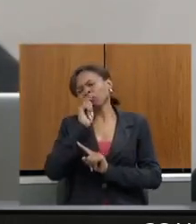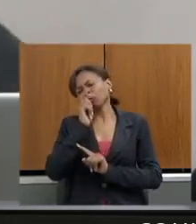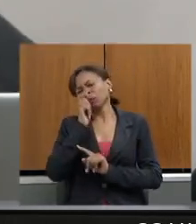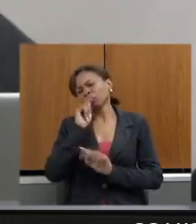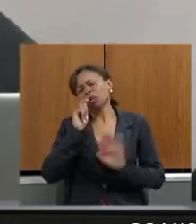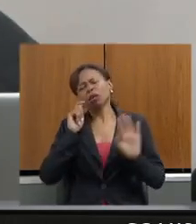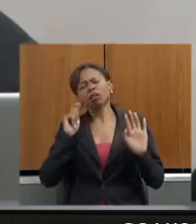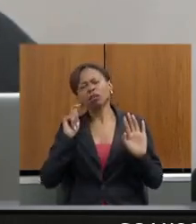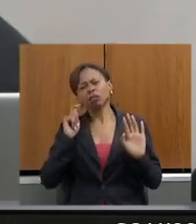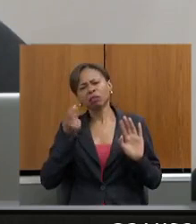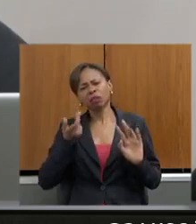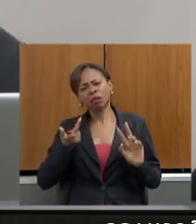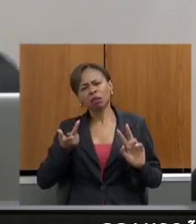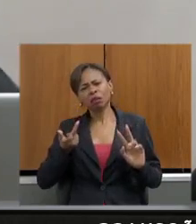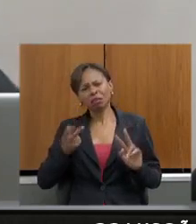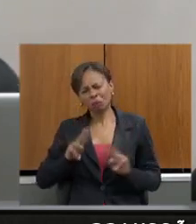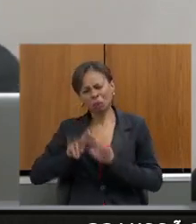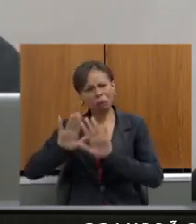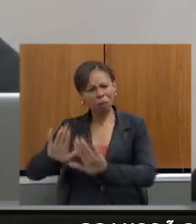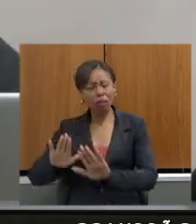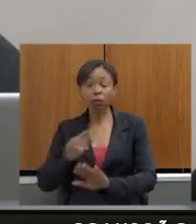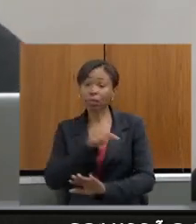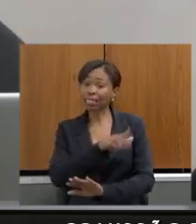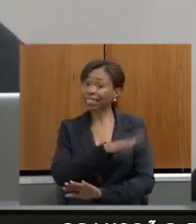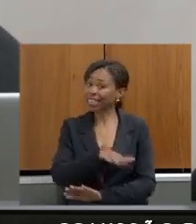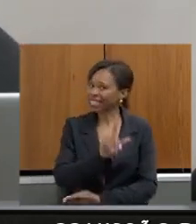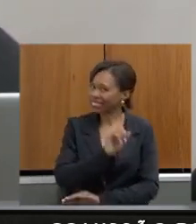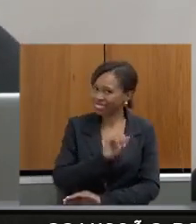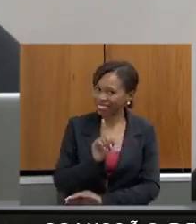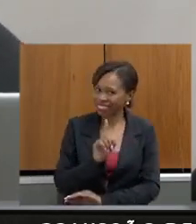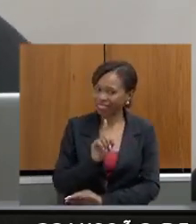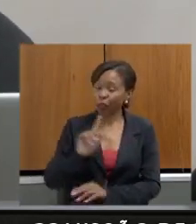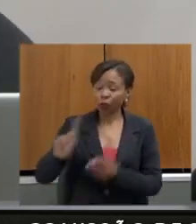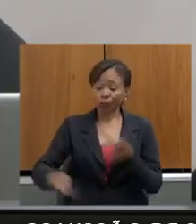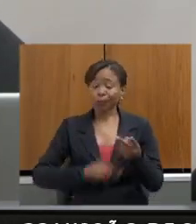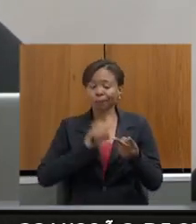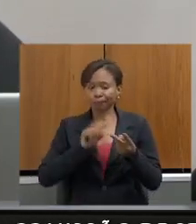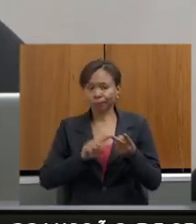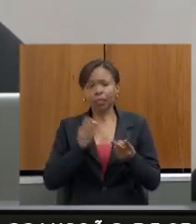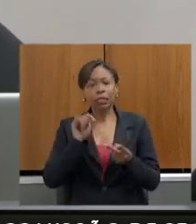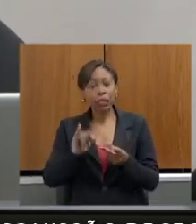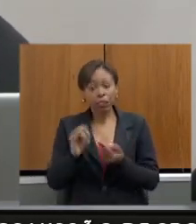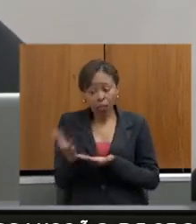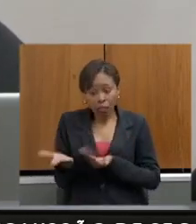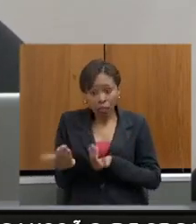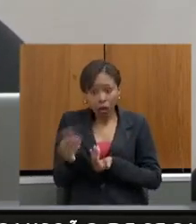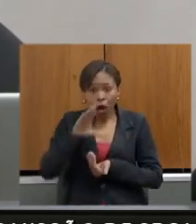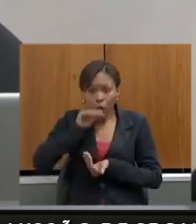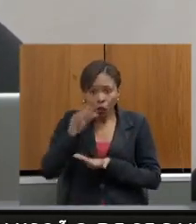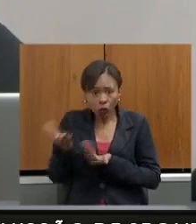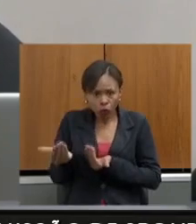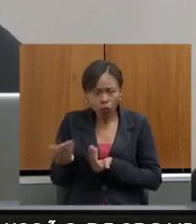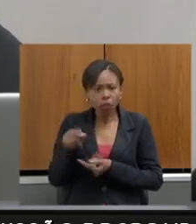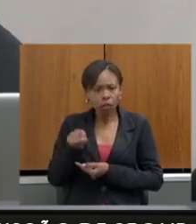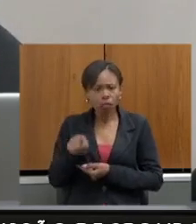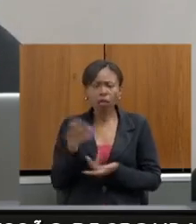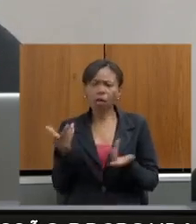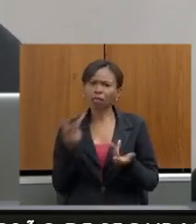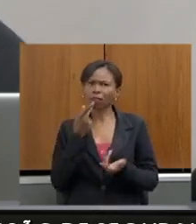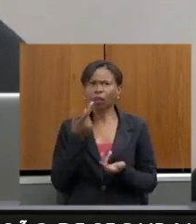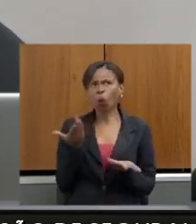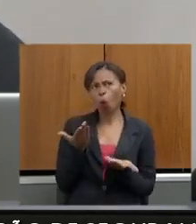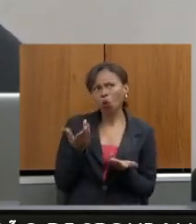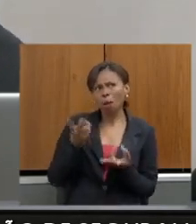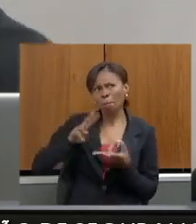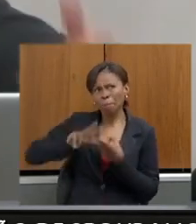baseado é porque criança não vai ser presa segundo Quando é o adolescente ninguém tá falando que hoje ninguém